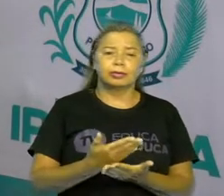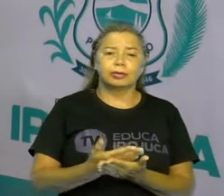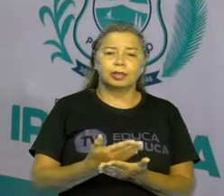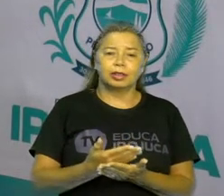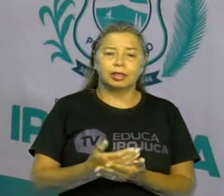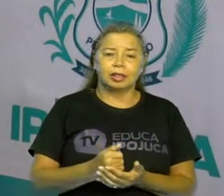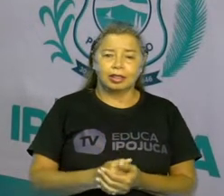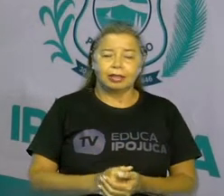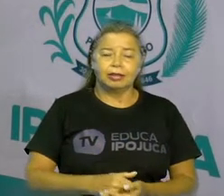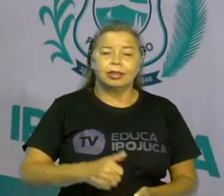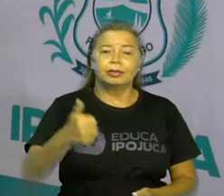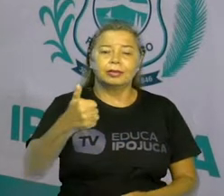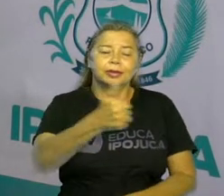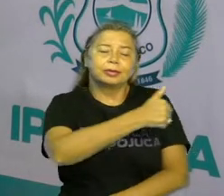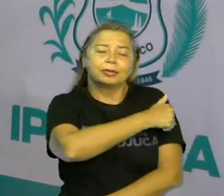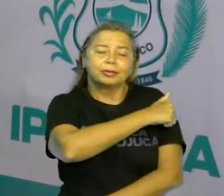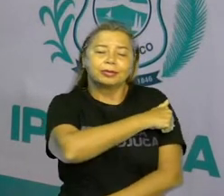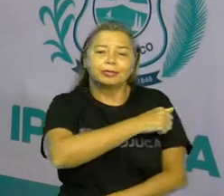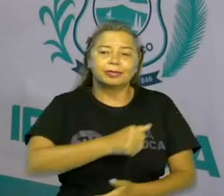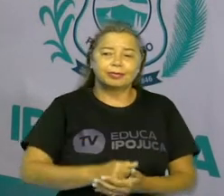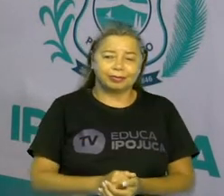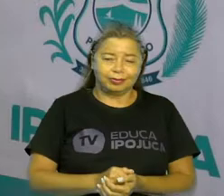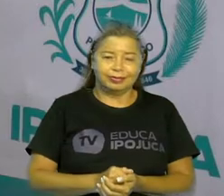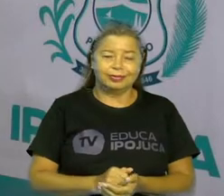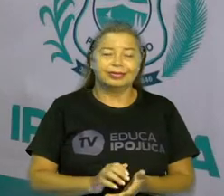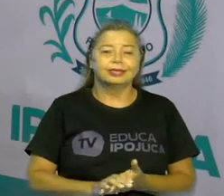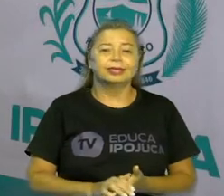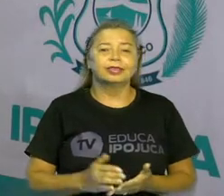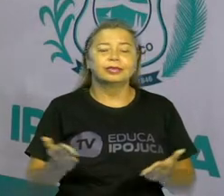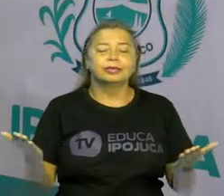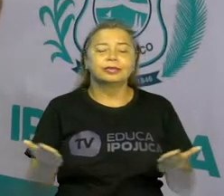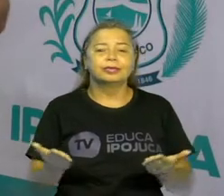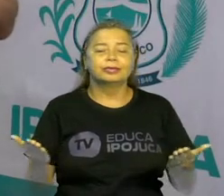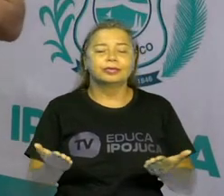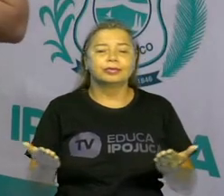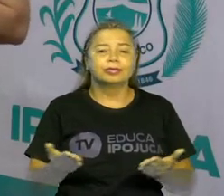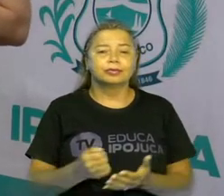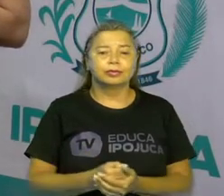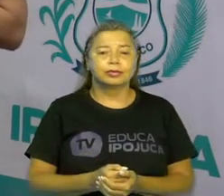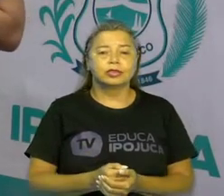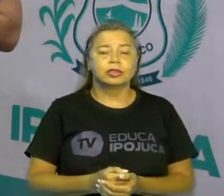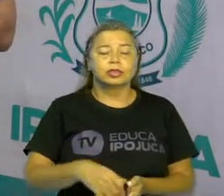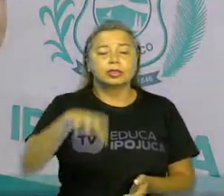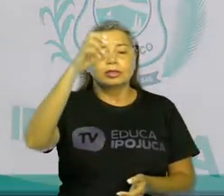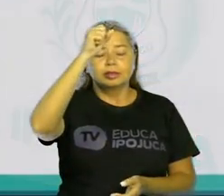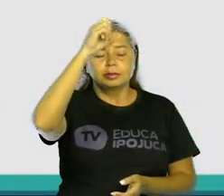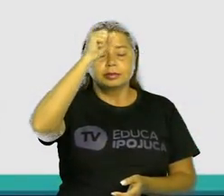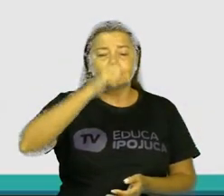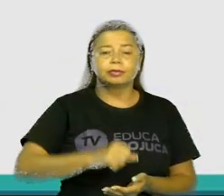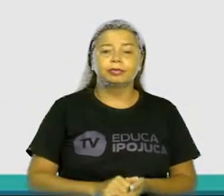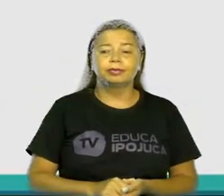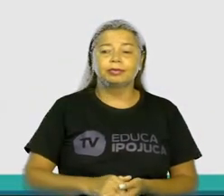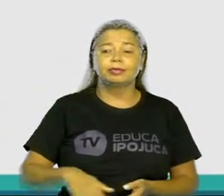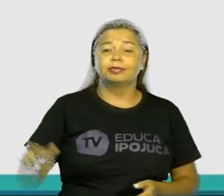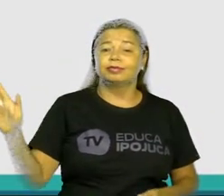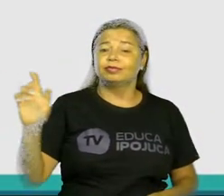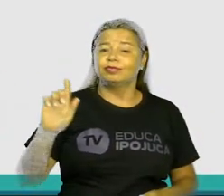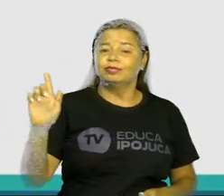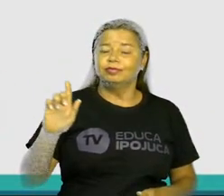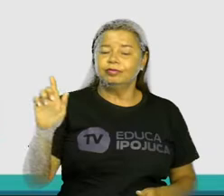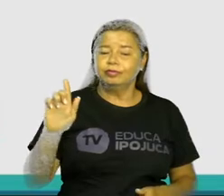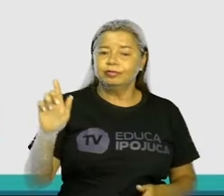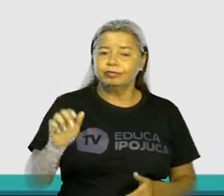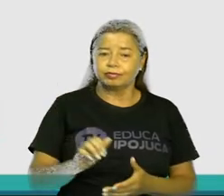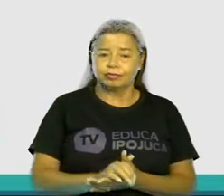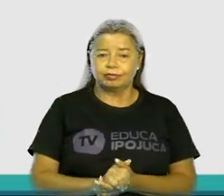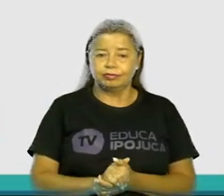os alunos do primeiro ano. Isso mesmo! E hoje iremos estudar geografia e